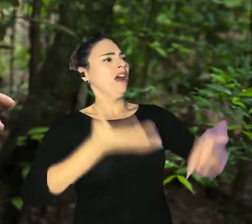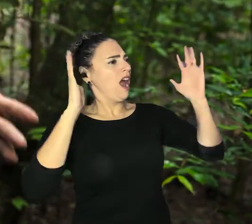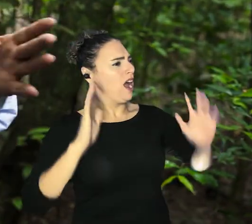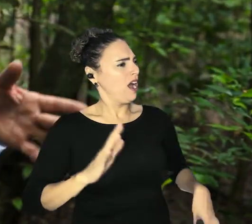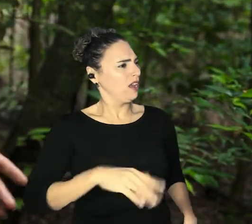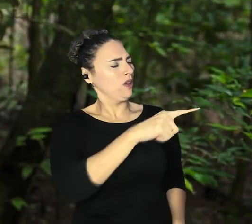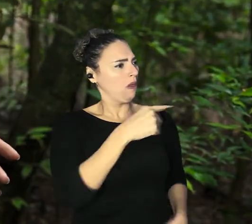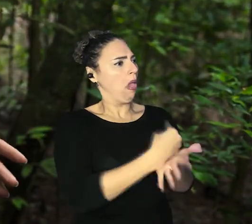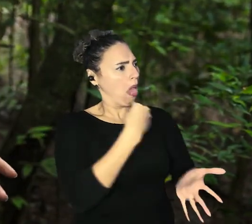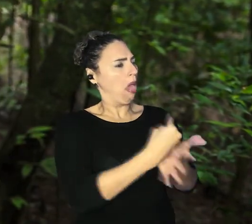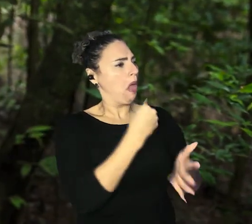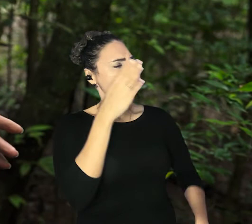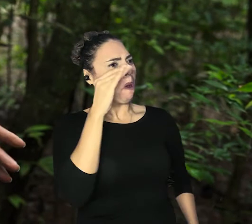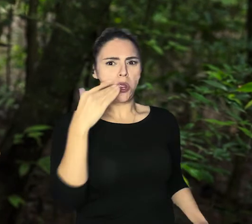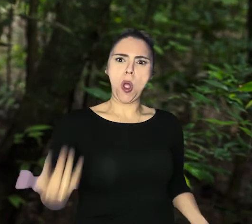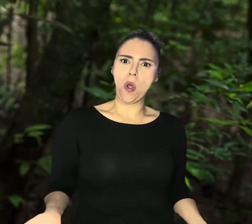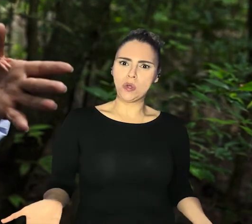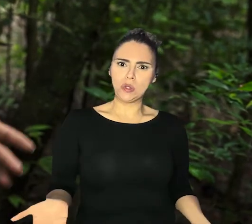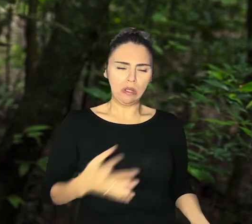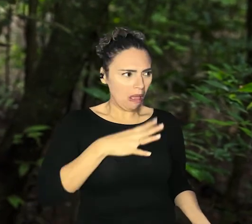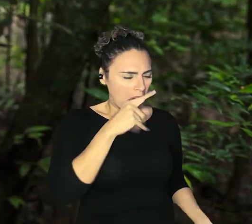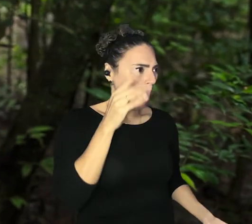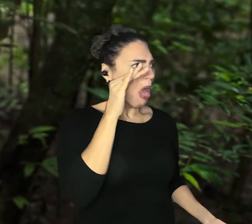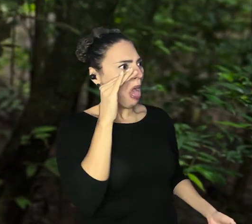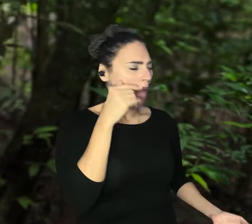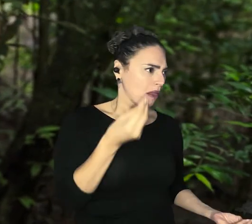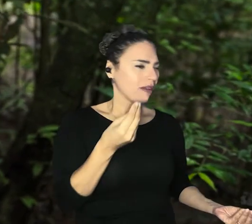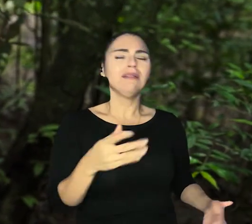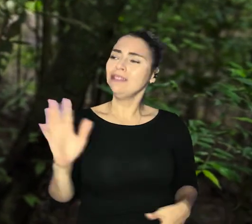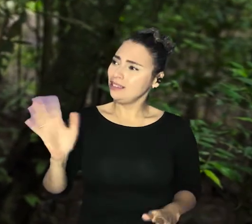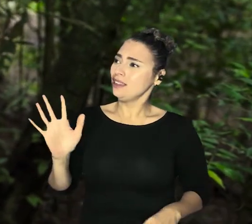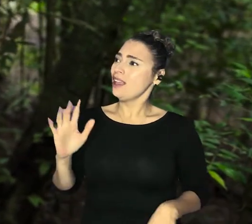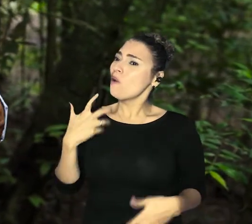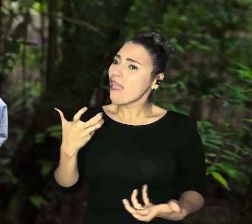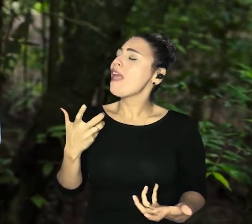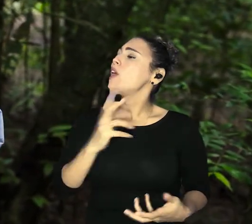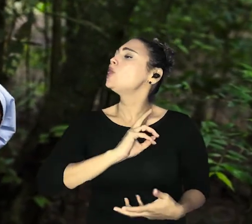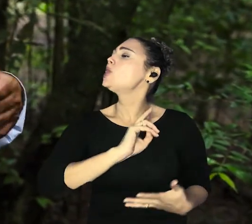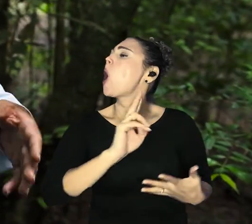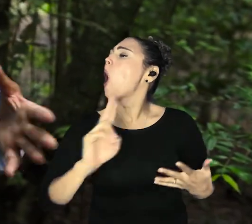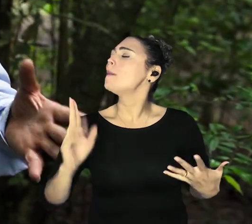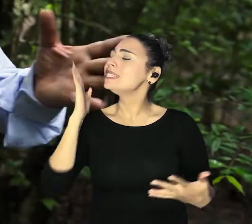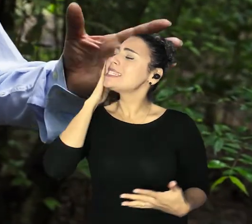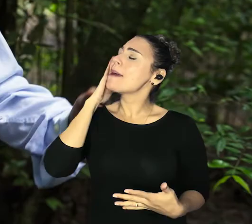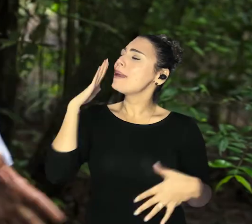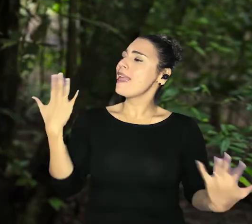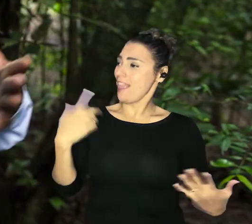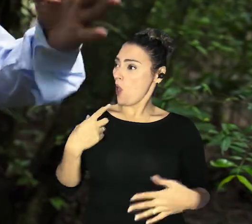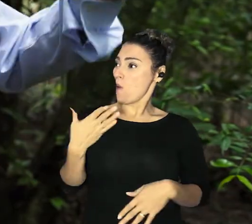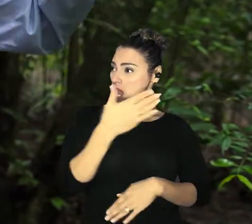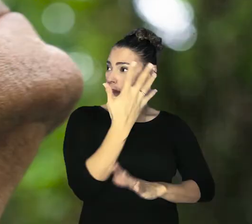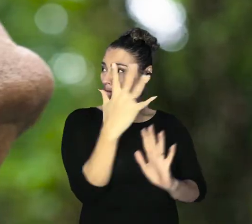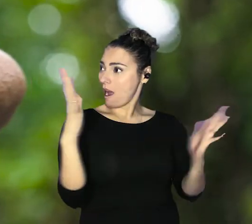Rapaz, mas tu é muito, pergunta demais, tu é muito abiúdo, gosta muito de saber. Não, mas eu queria saber, para me saber, quando eu chegar